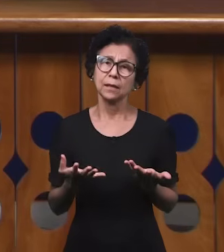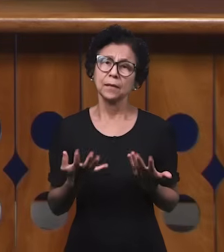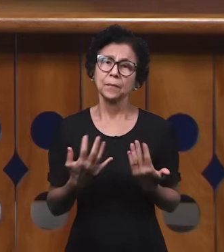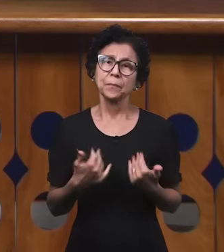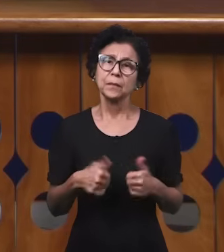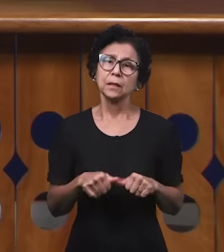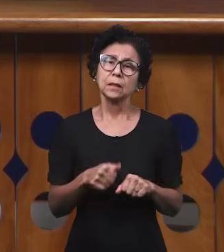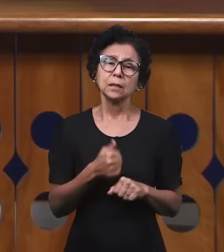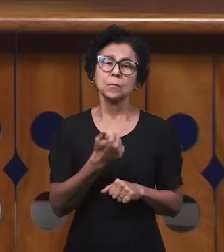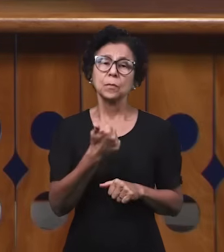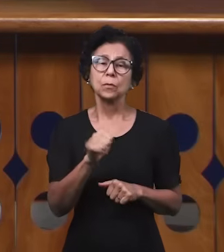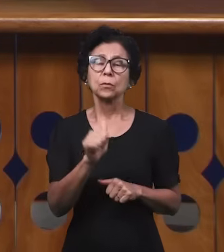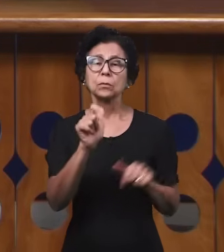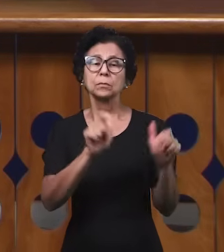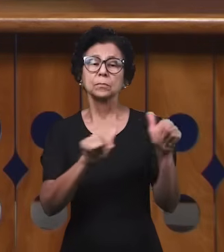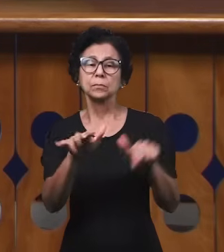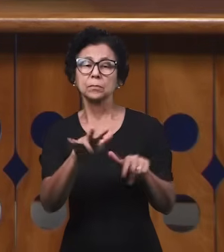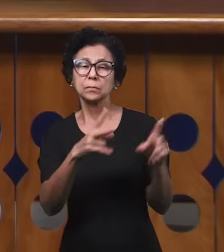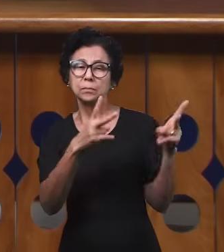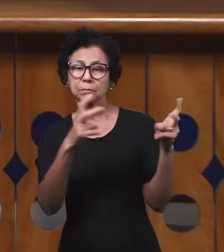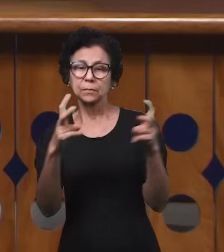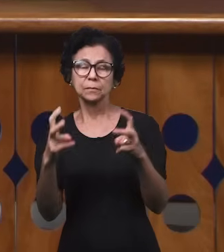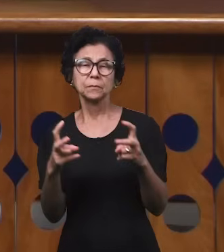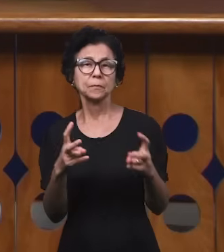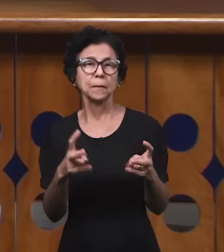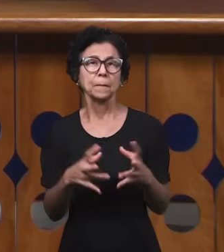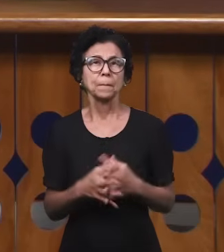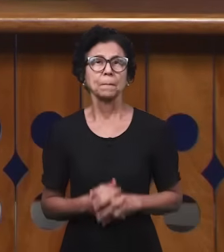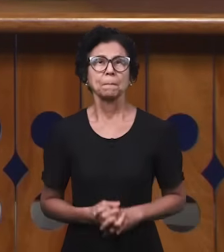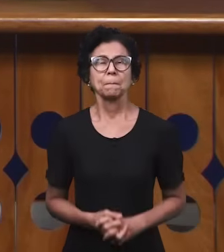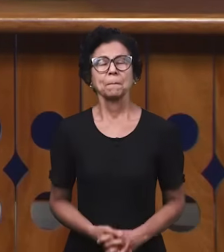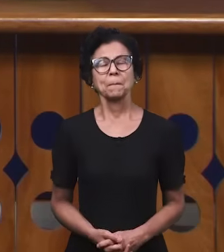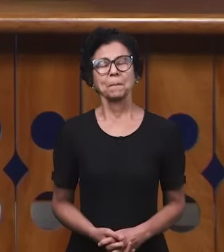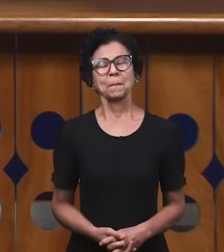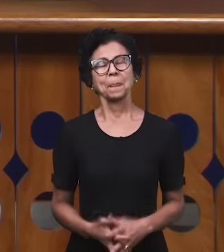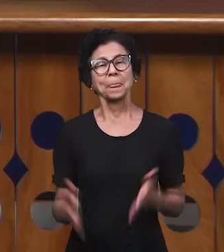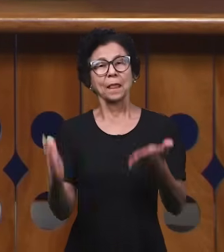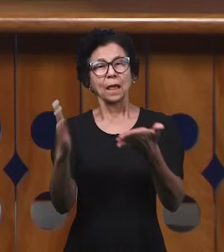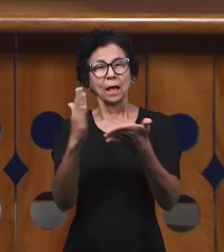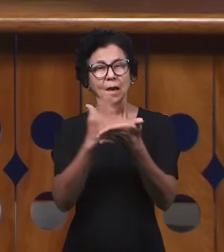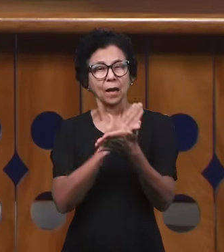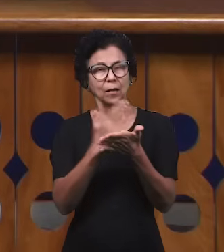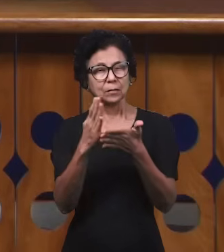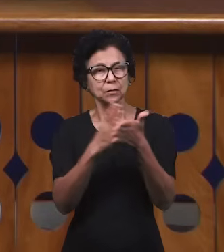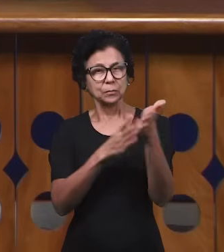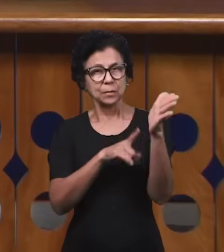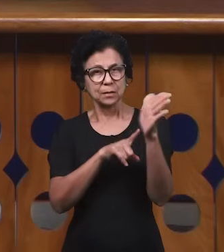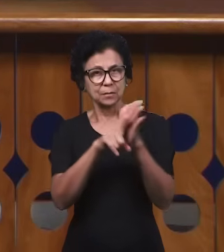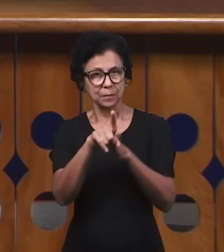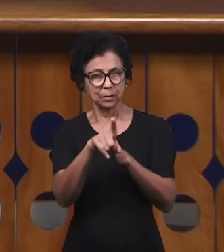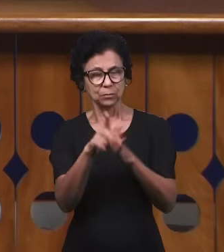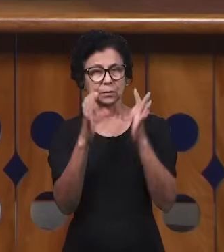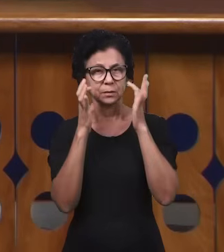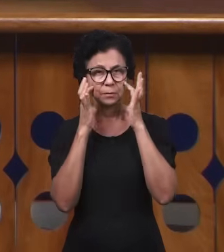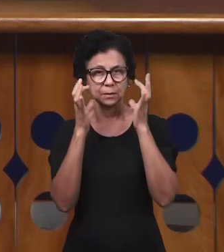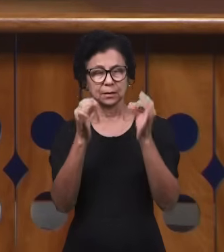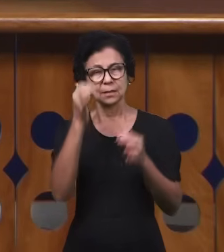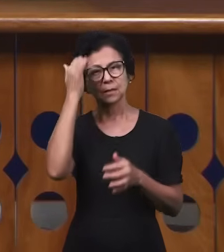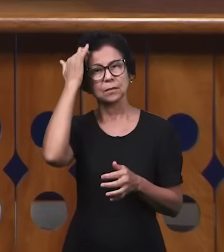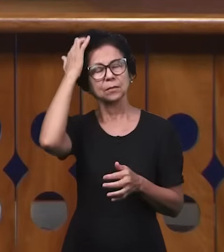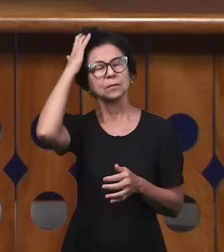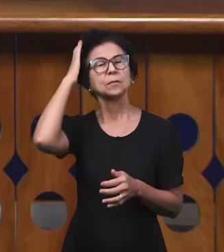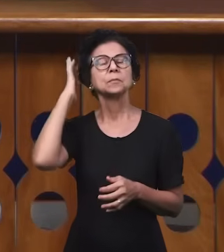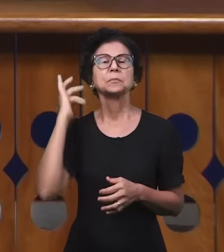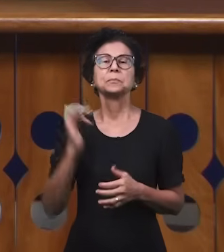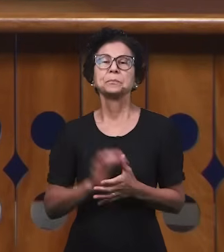ler outras pessoas no ambiente. Então, tem algumas perguntas que eu queria que você tivesse atento a isso.